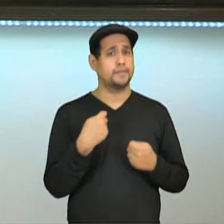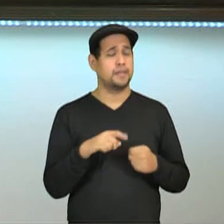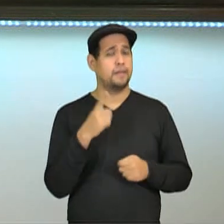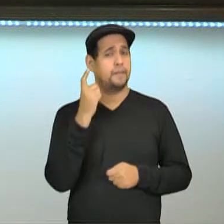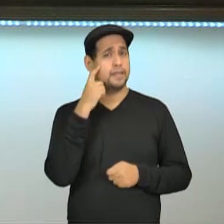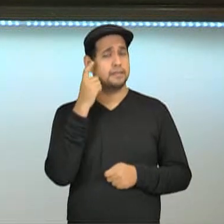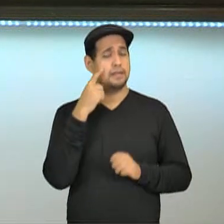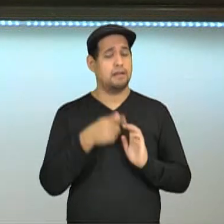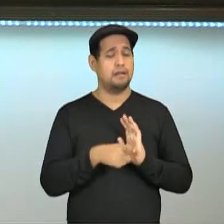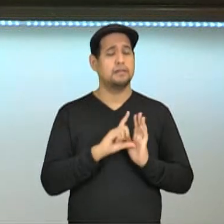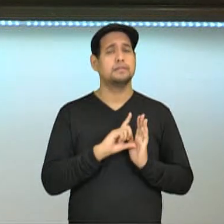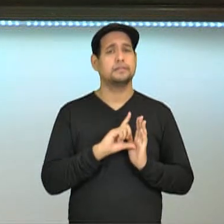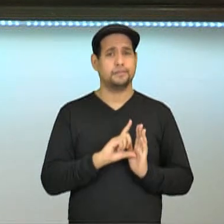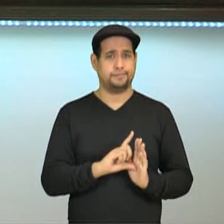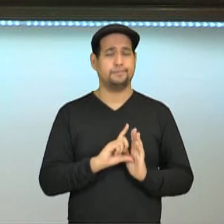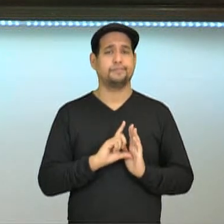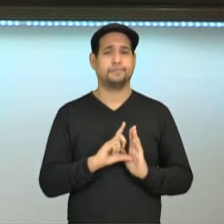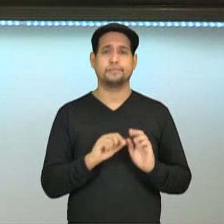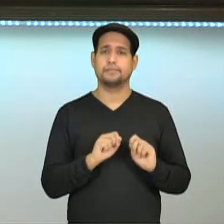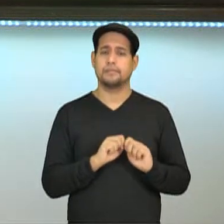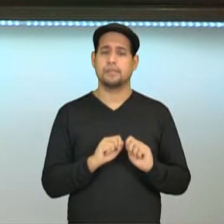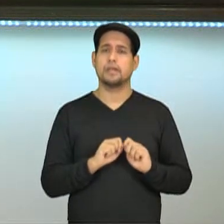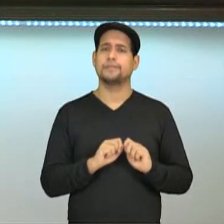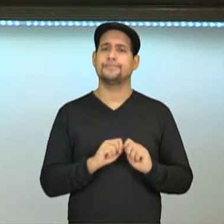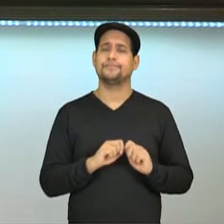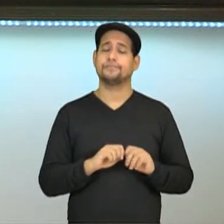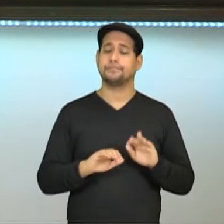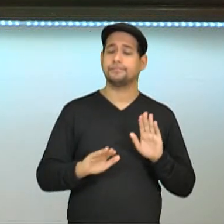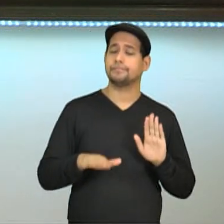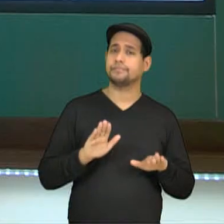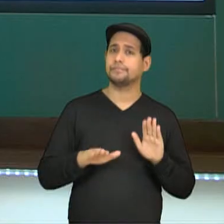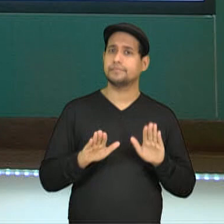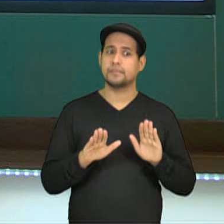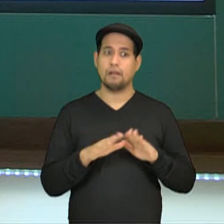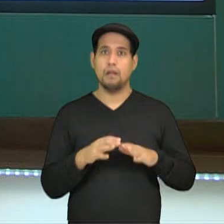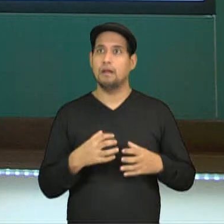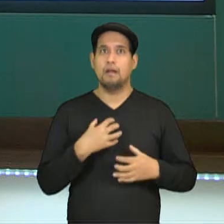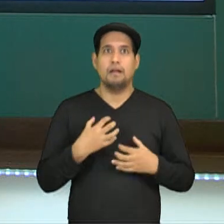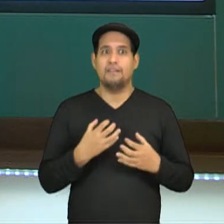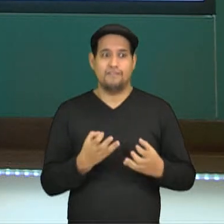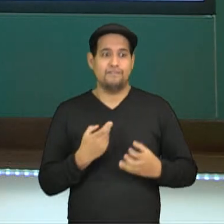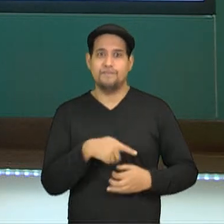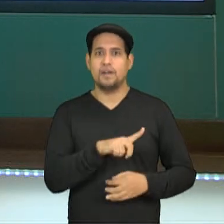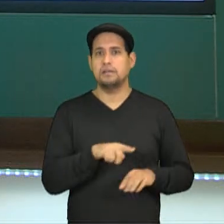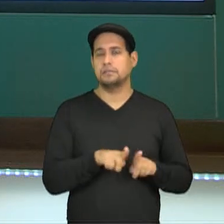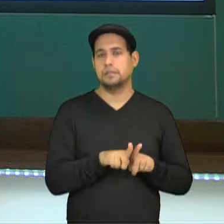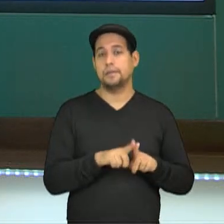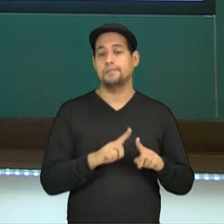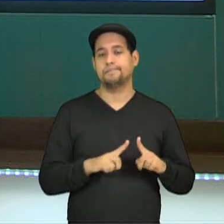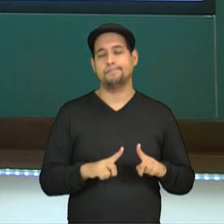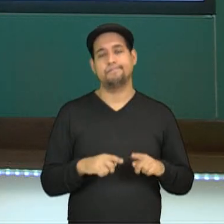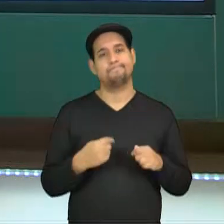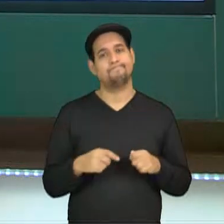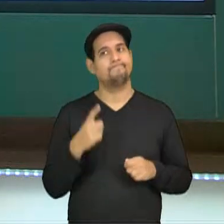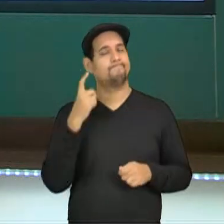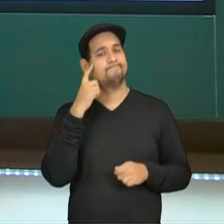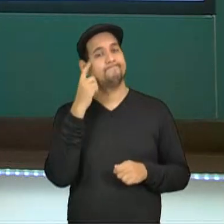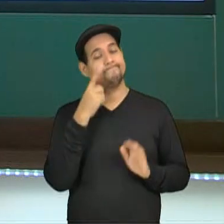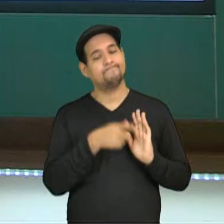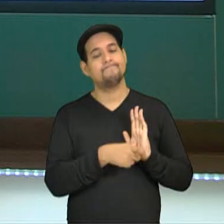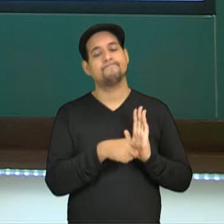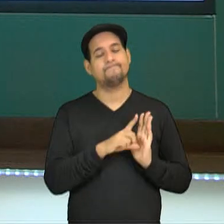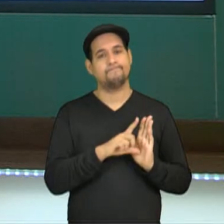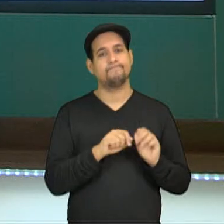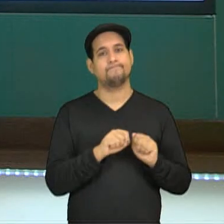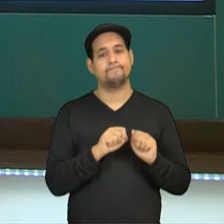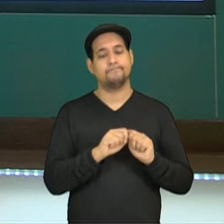não reflete antes de agir. Ou seja, às vezes age na impulsividade, sem prudência, sem pensar nas